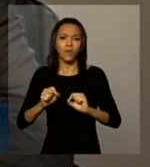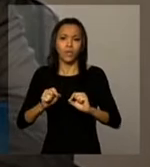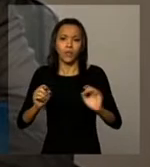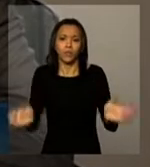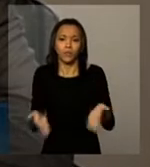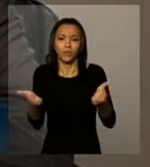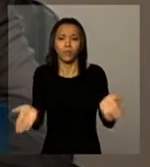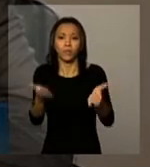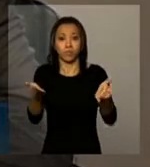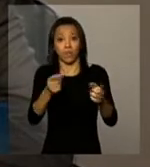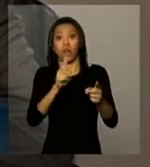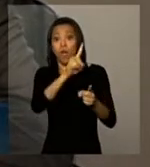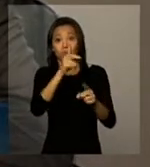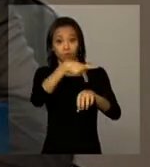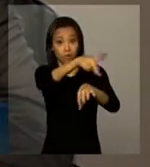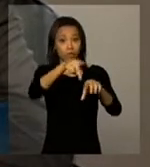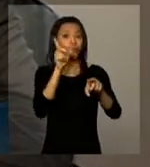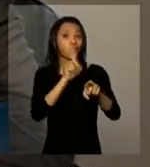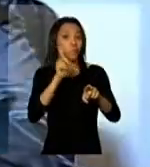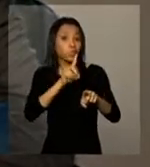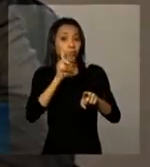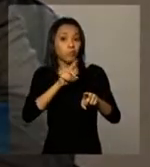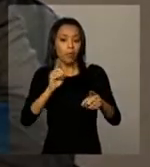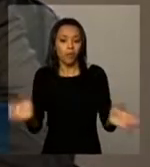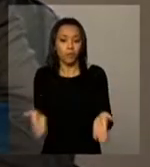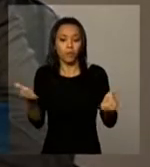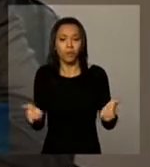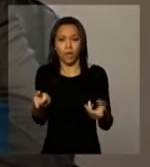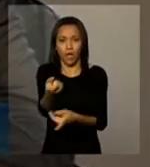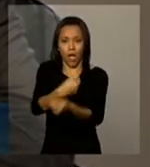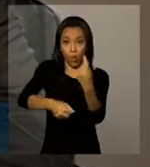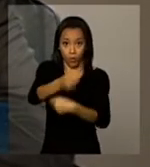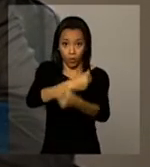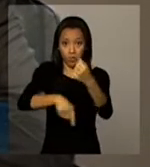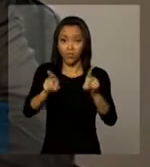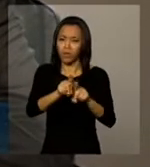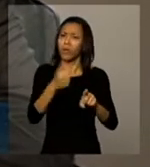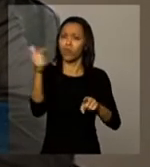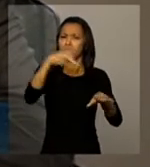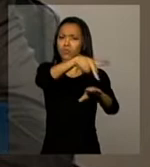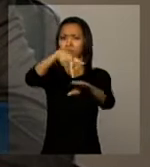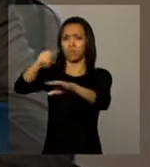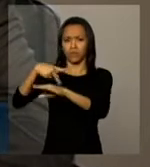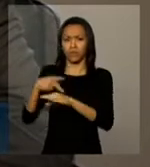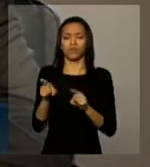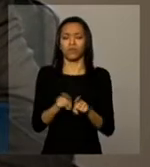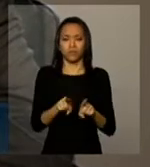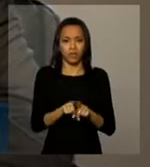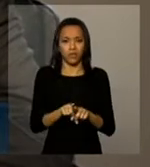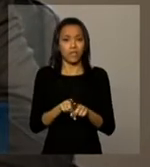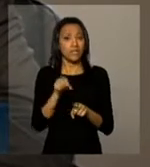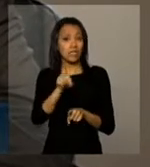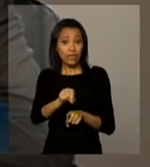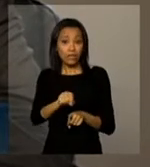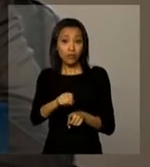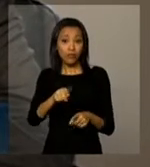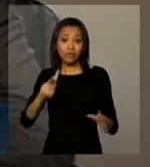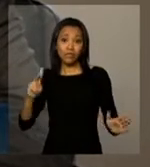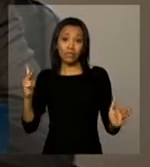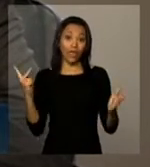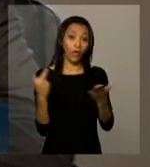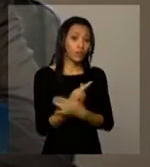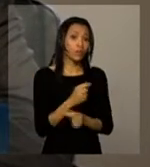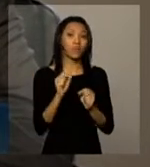americanos e de outros países, e, num primeiro momento, ela causa, nesta